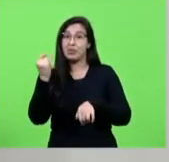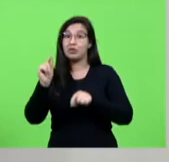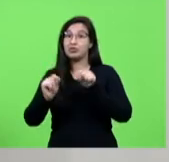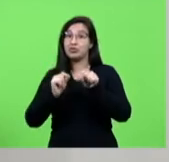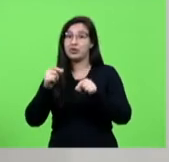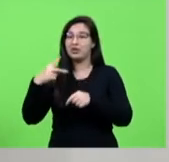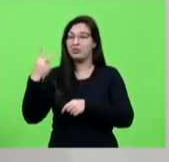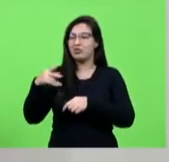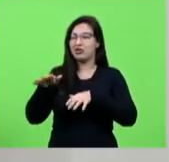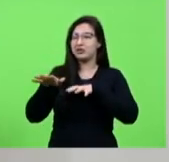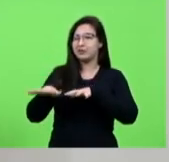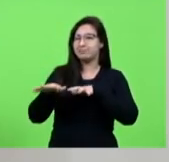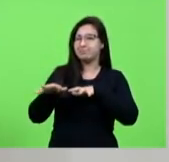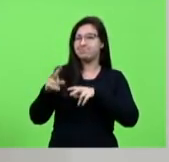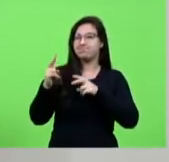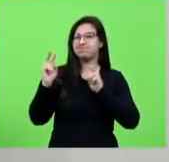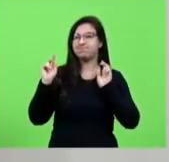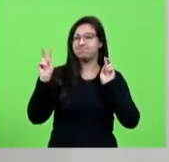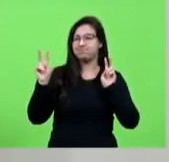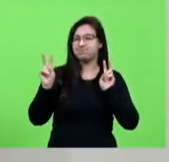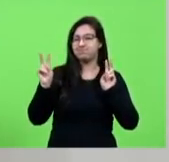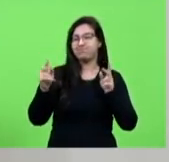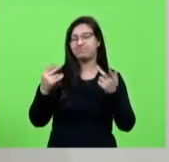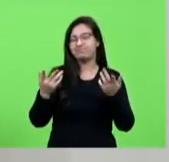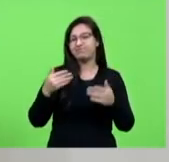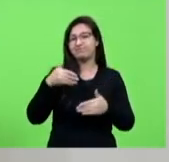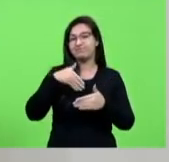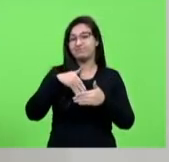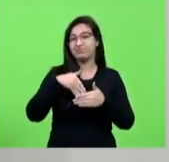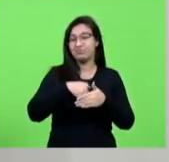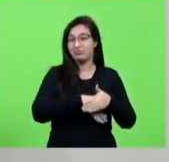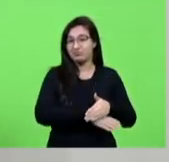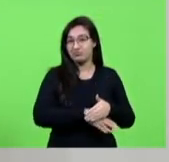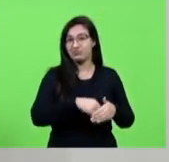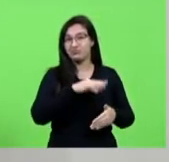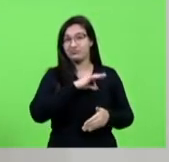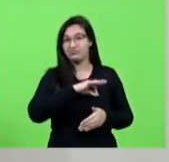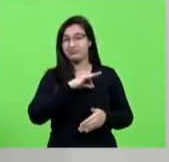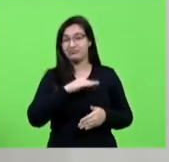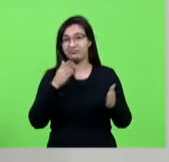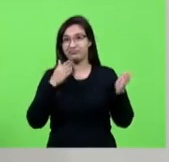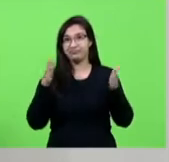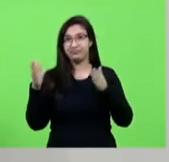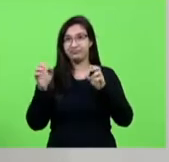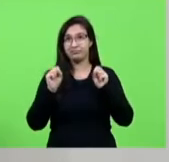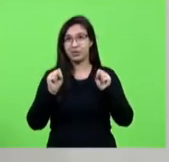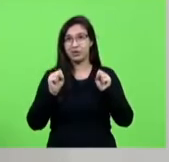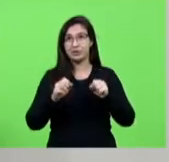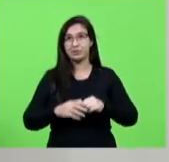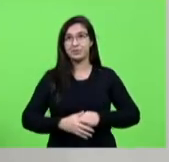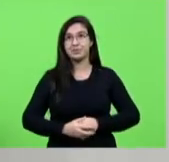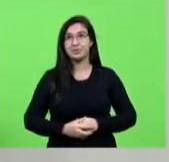o dinheirinho no bolso. Isso é que é importante para eles. Pode passar.